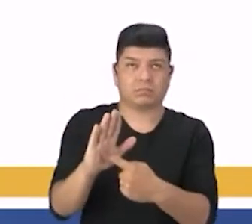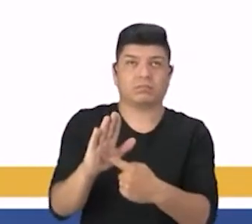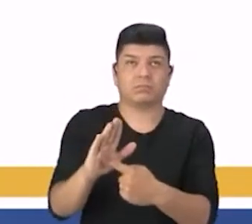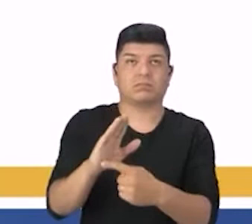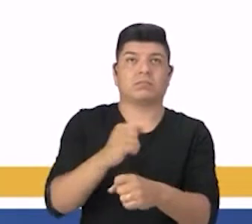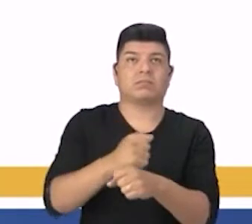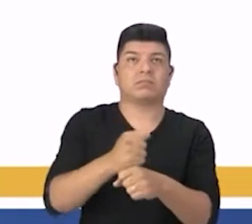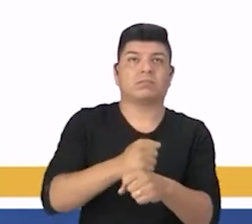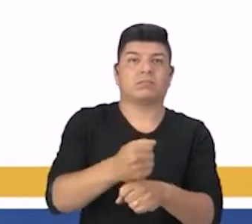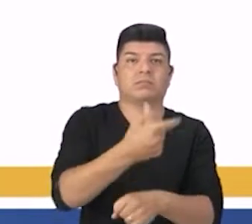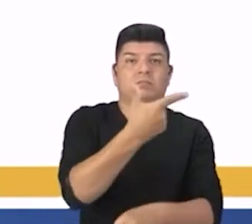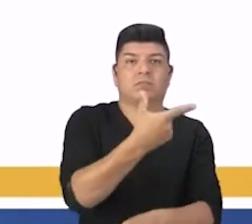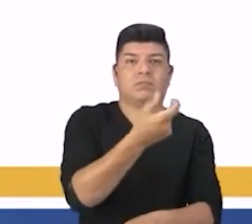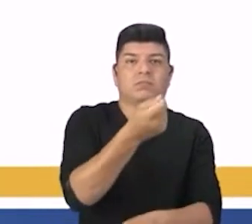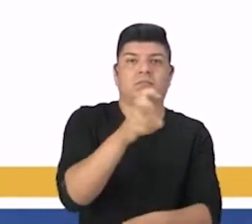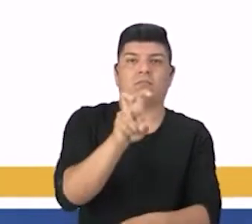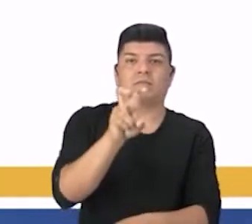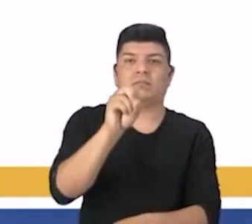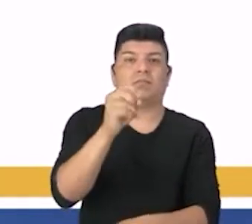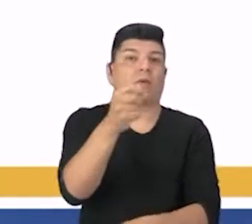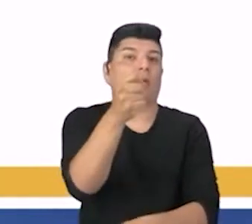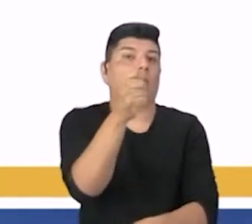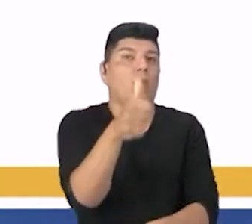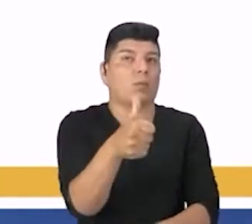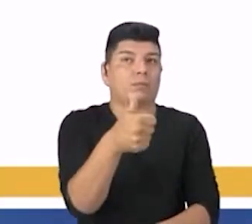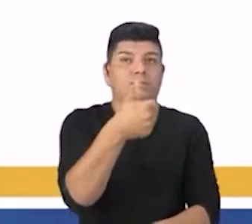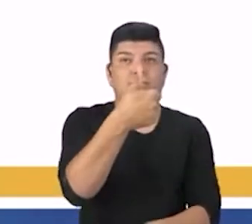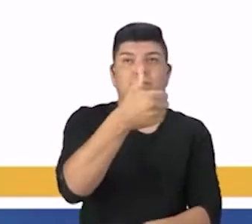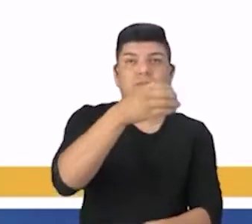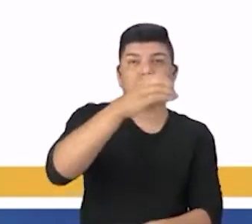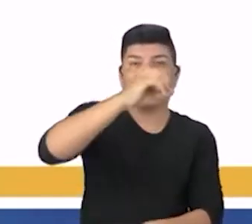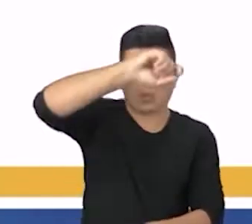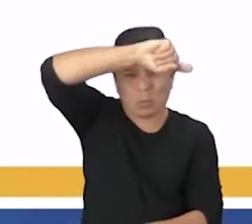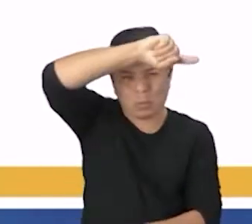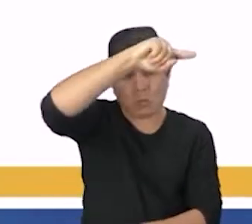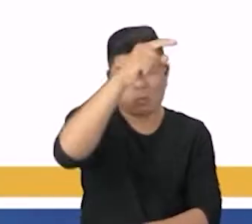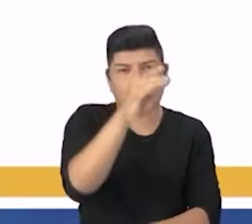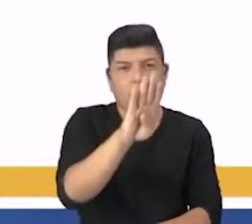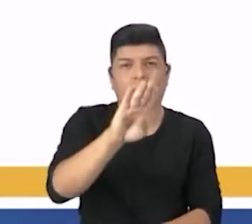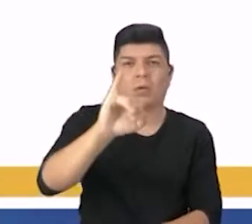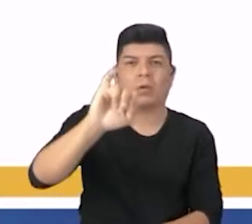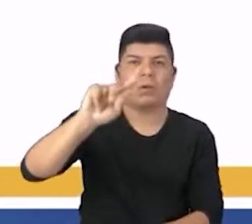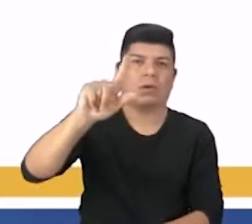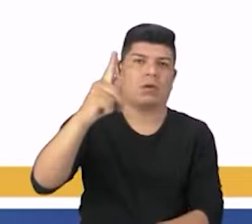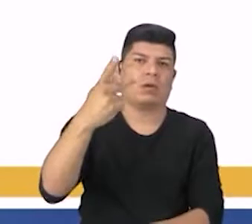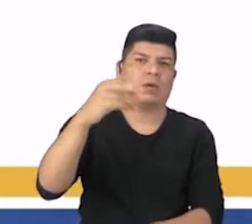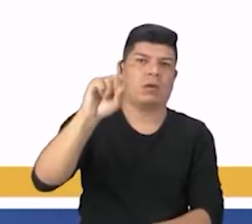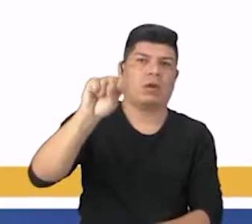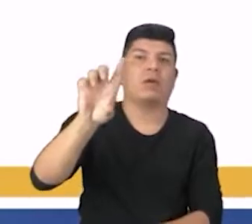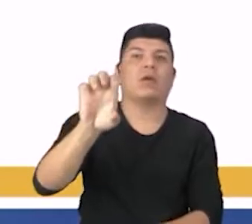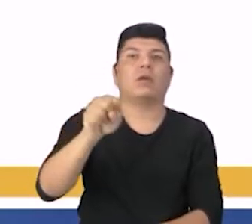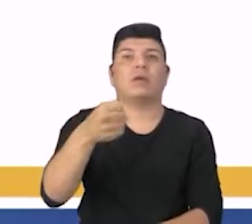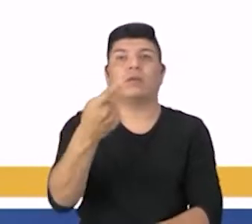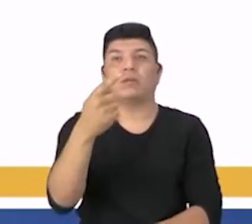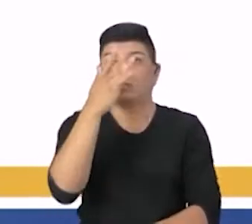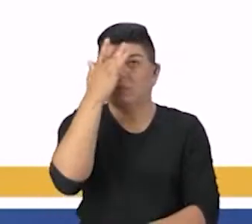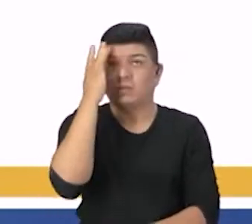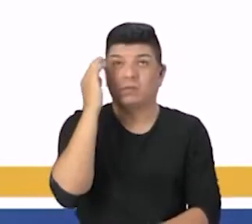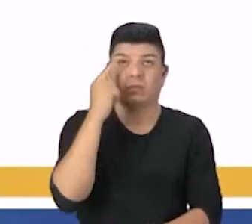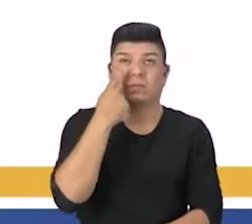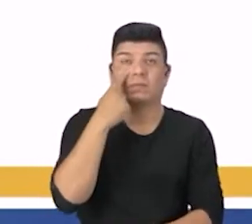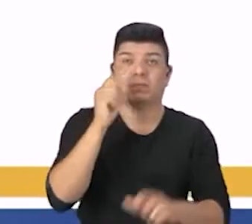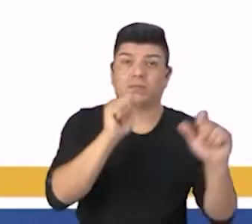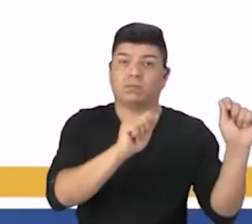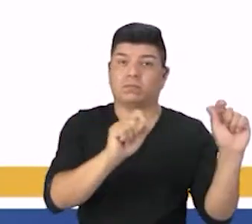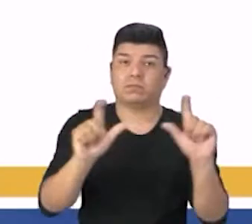2050 nós seremos quase dez bilhões de pessoas do mundo Olha aí na tela de vocês assim imagem